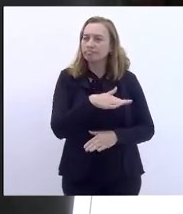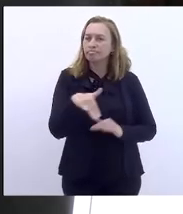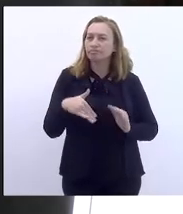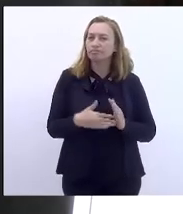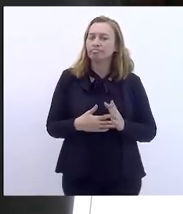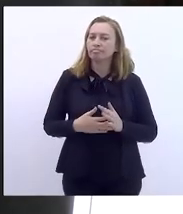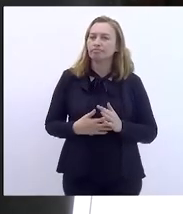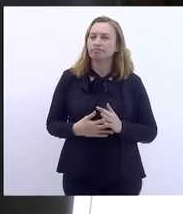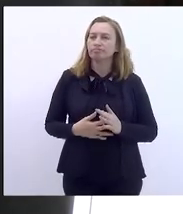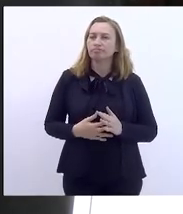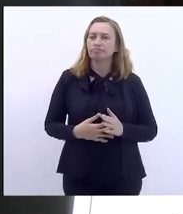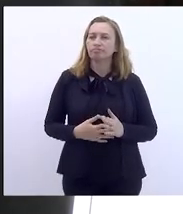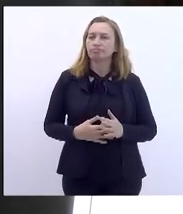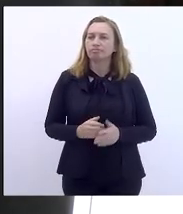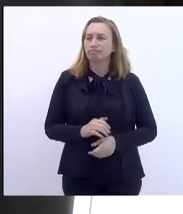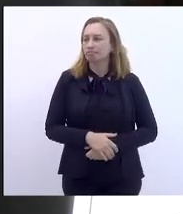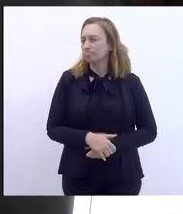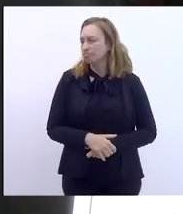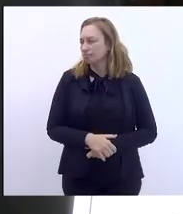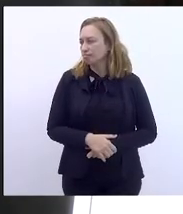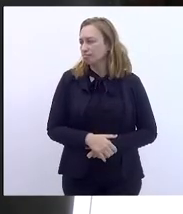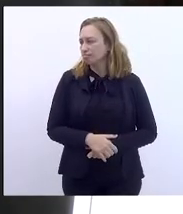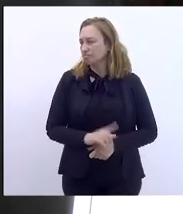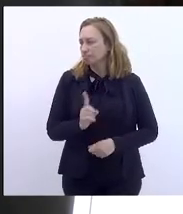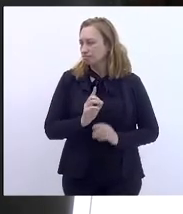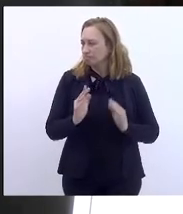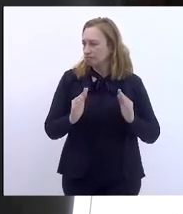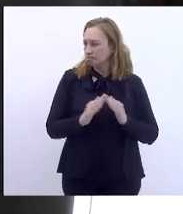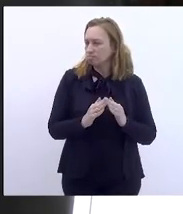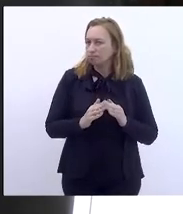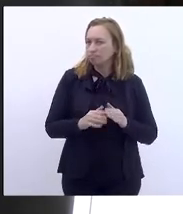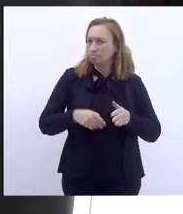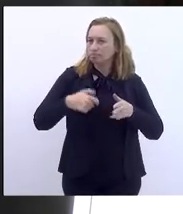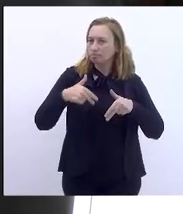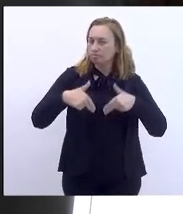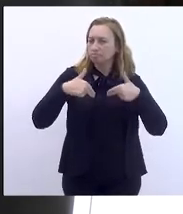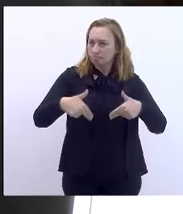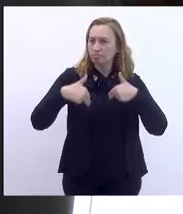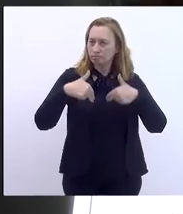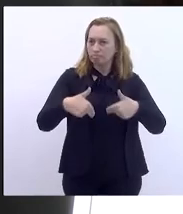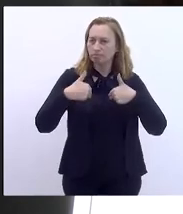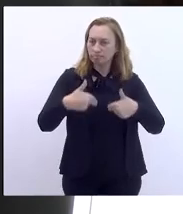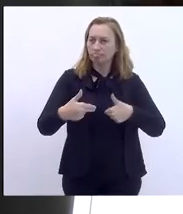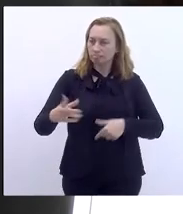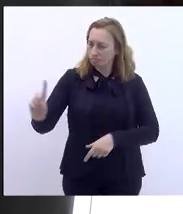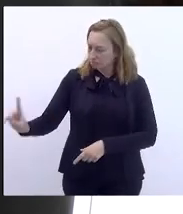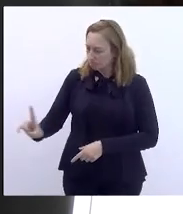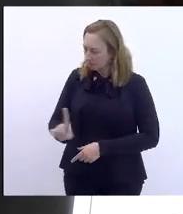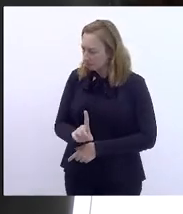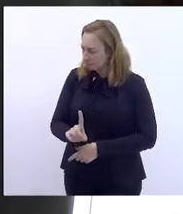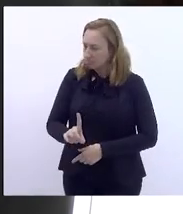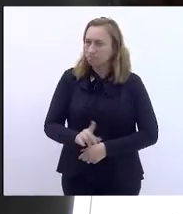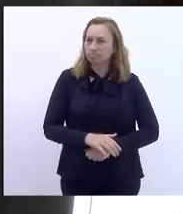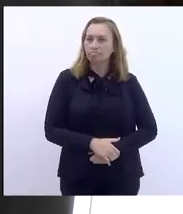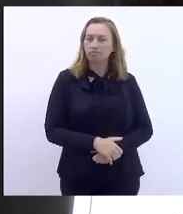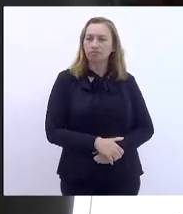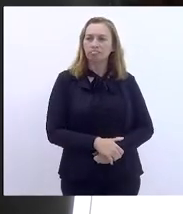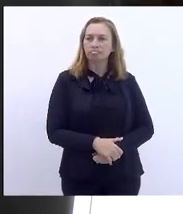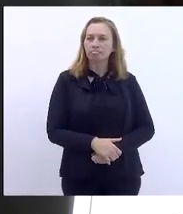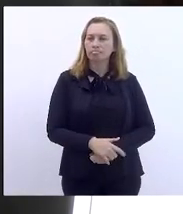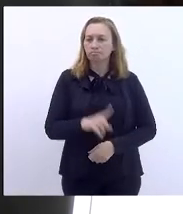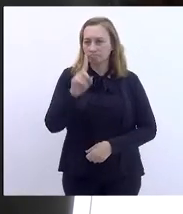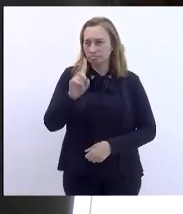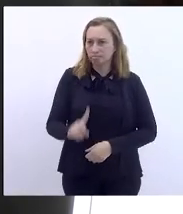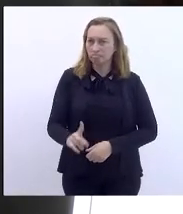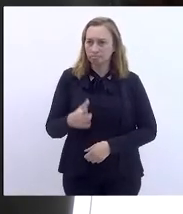todos que não só moram como Militão é mas eu venho aqui né pela coalizão Negra por